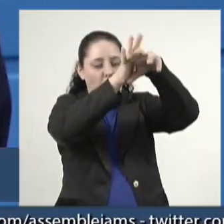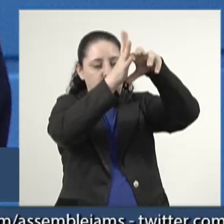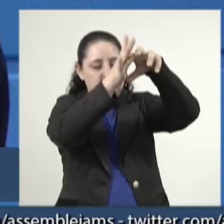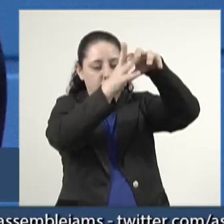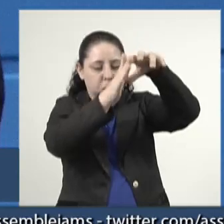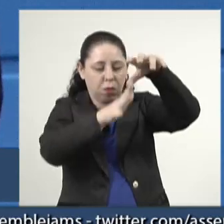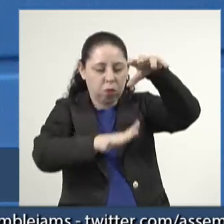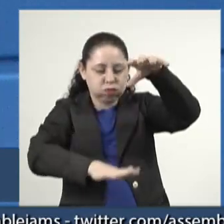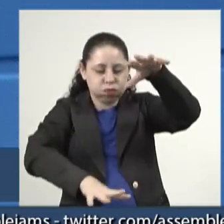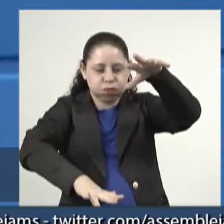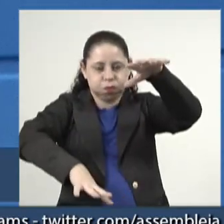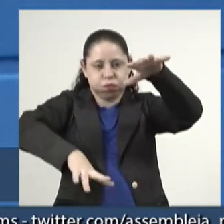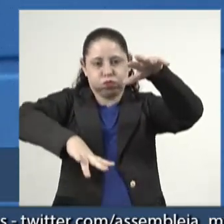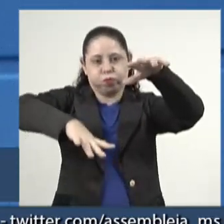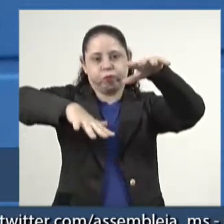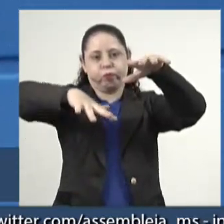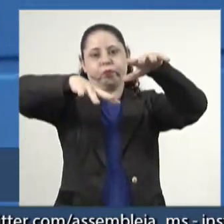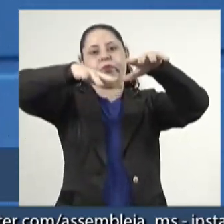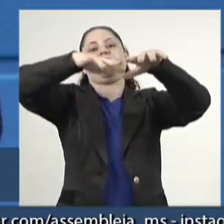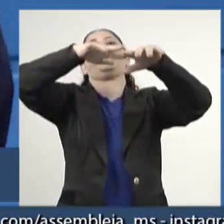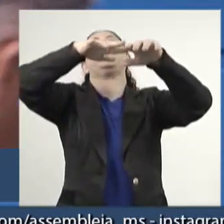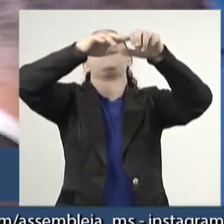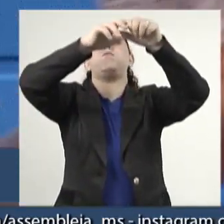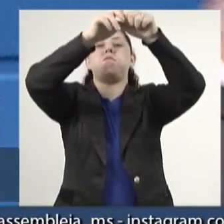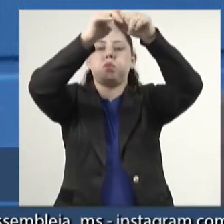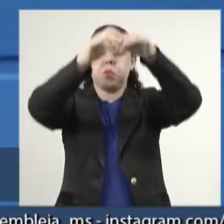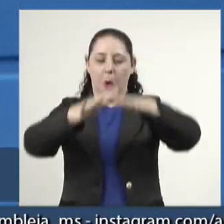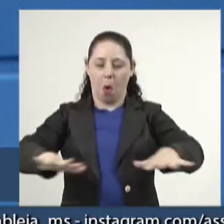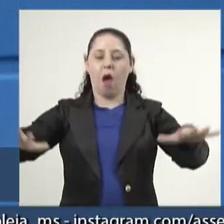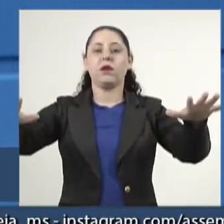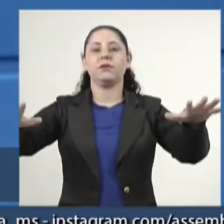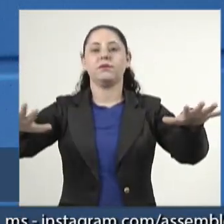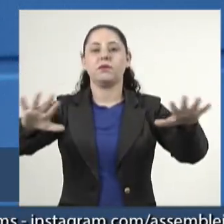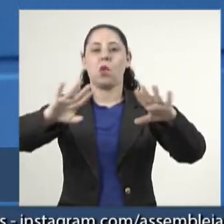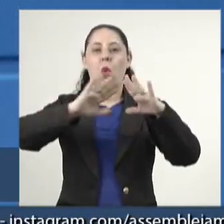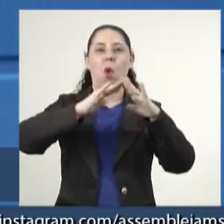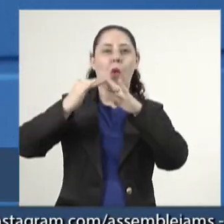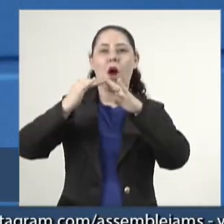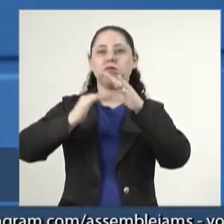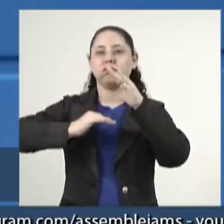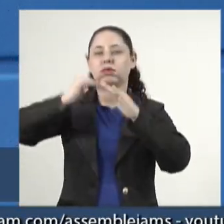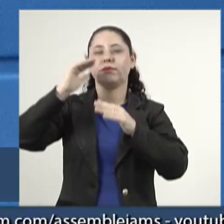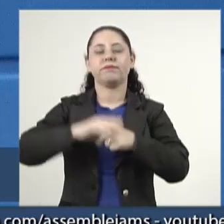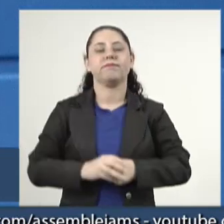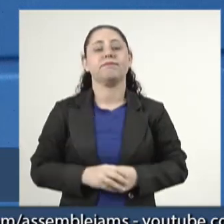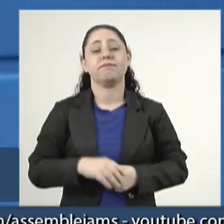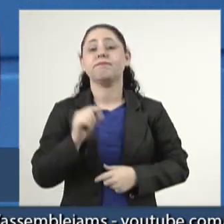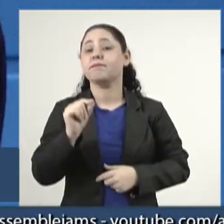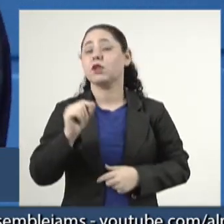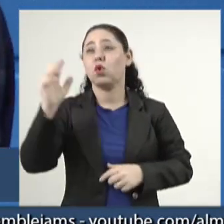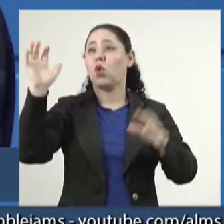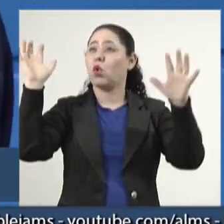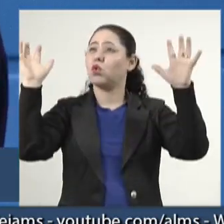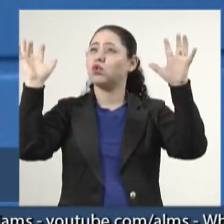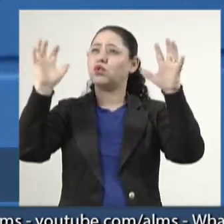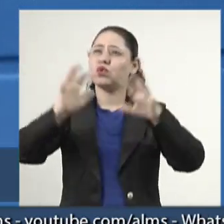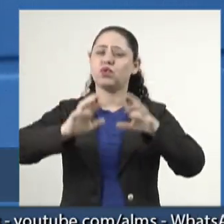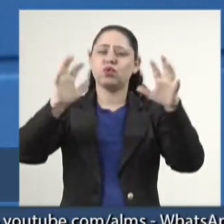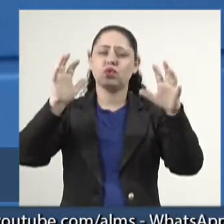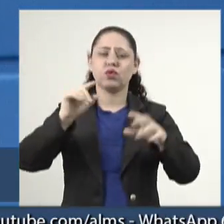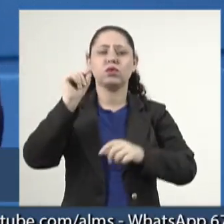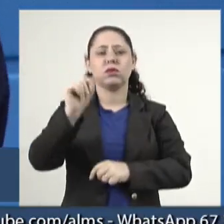no mundo, porque o oceano sobe e acaba. Então, o negócio de chuva é